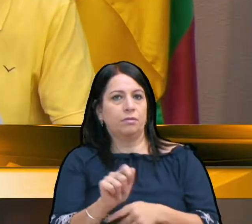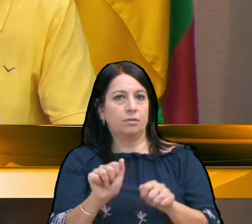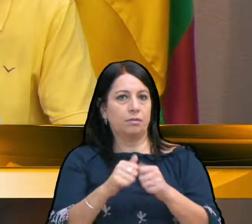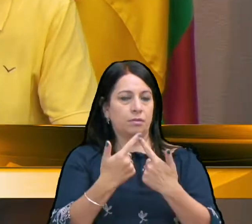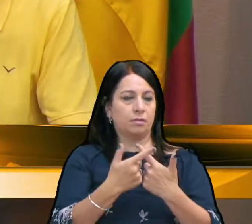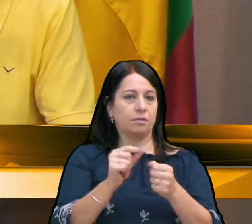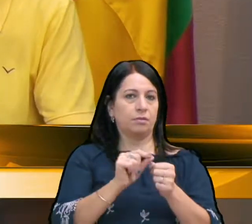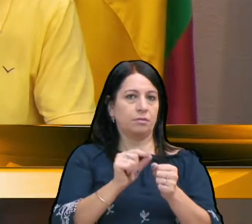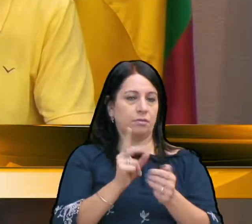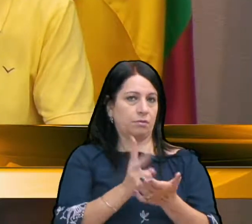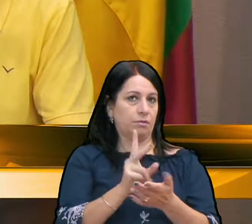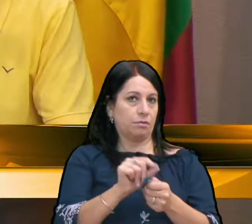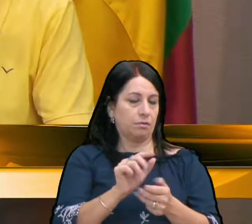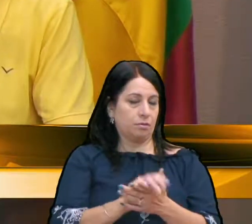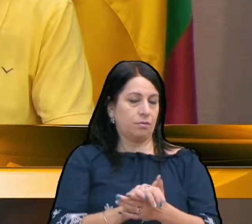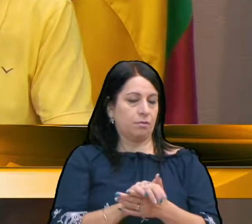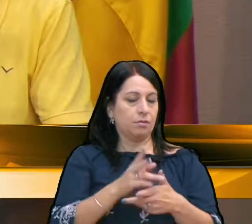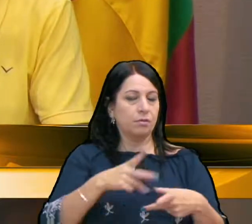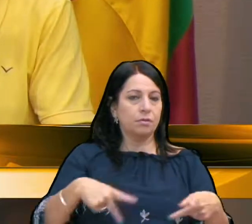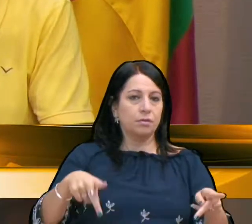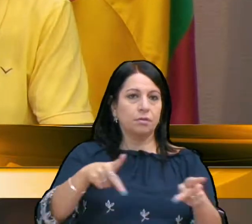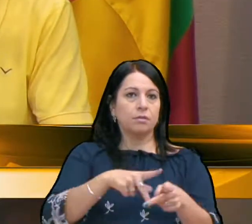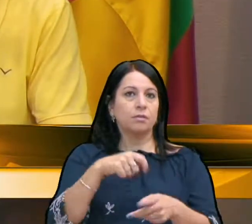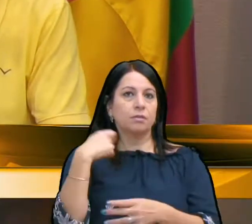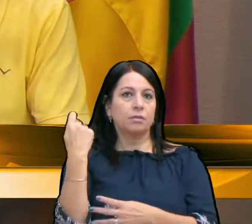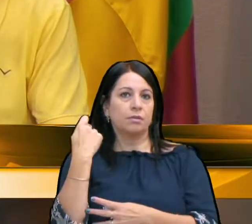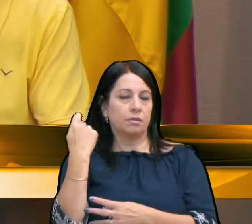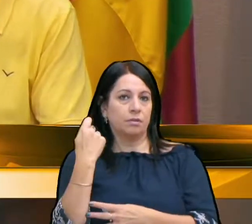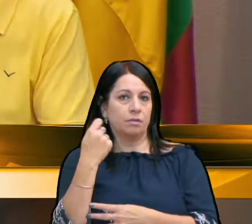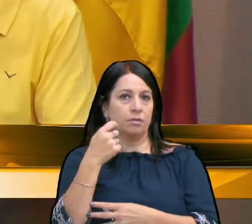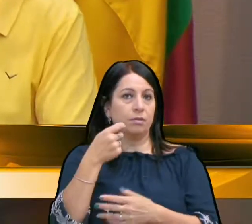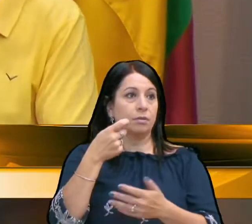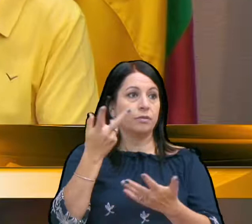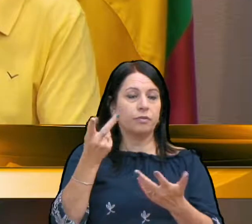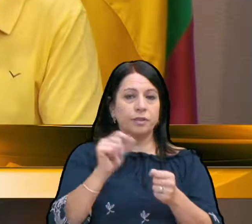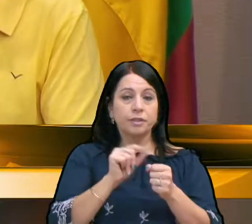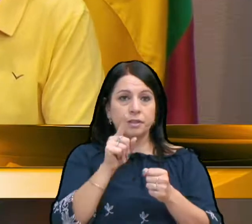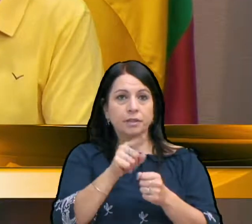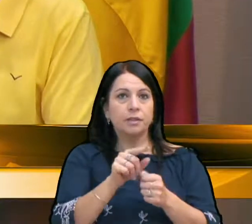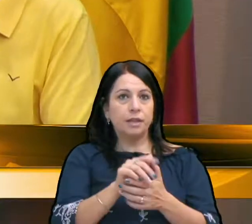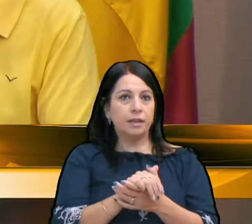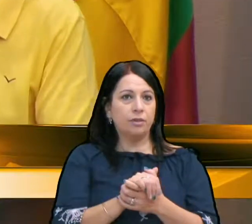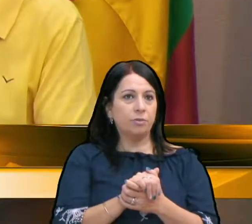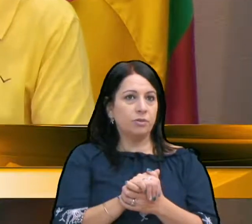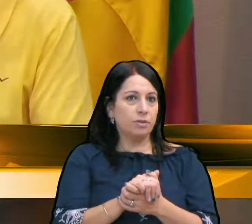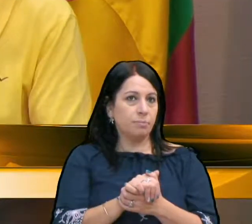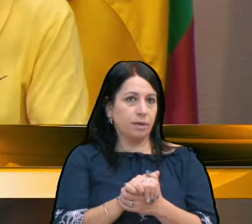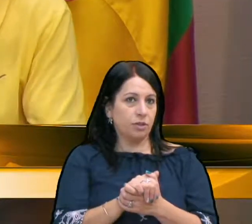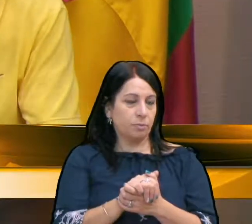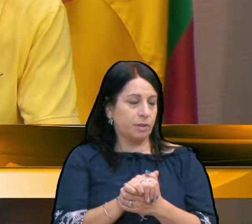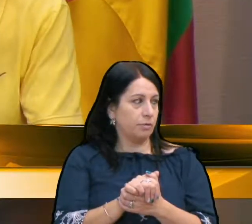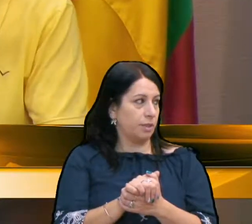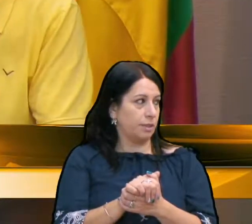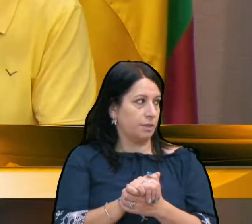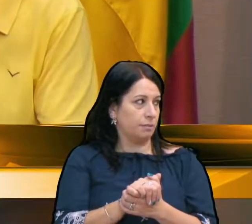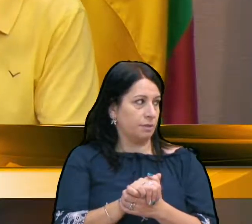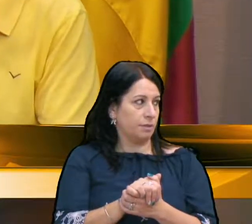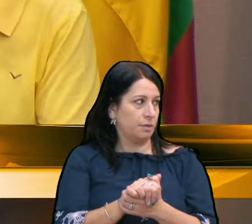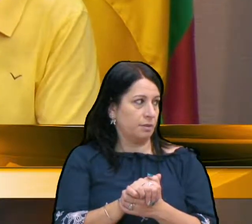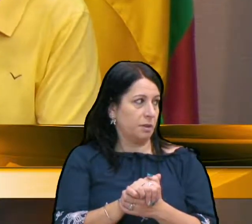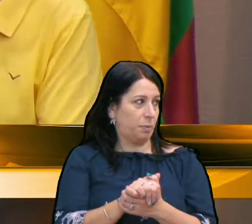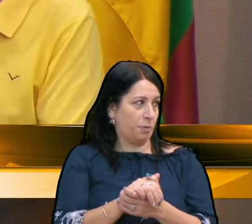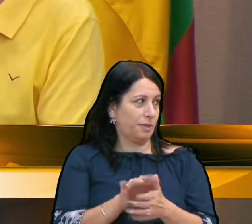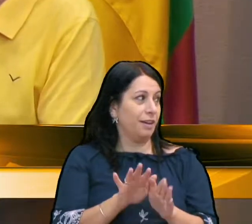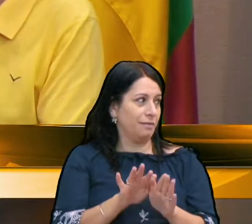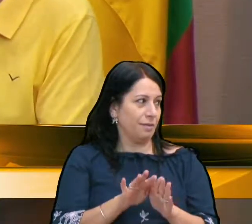continua fazendo, o povo gaúcho pagar esse mico aí de recorrer à justiça por não ter capacidade de votar um tema